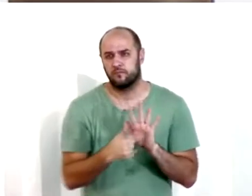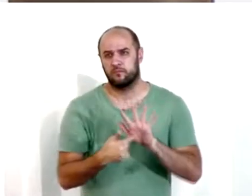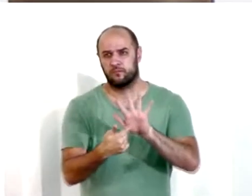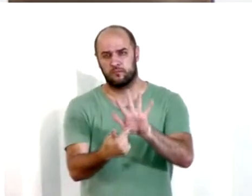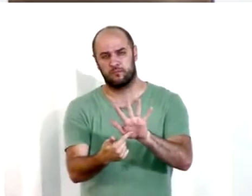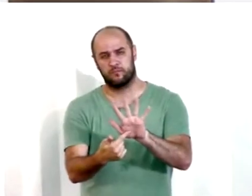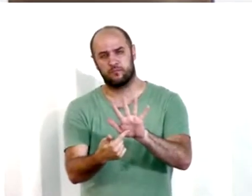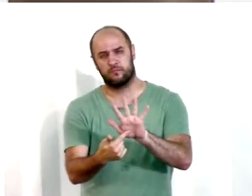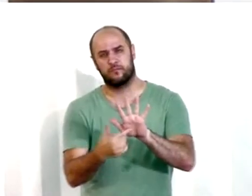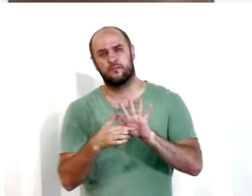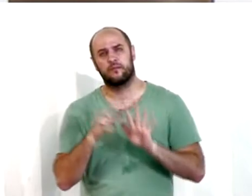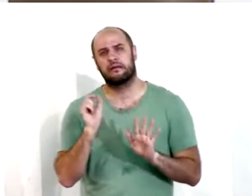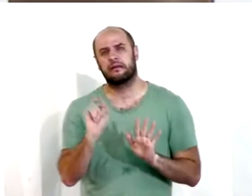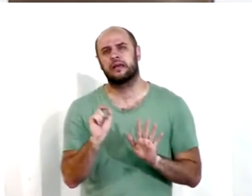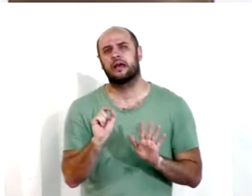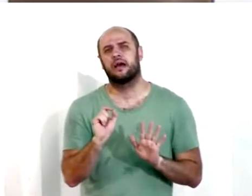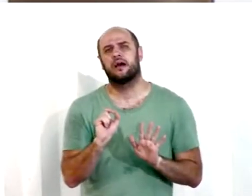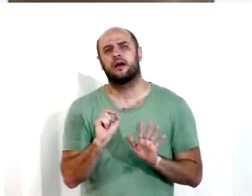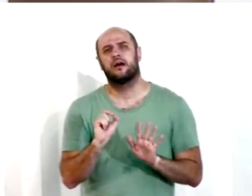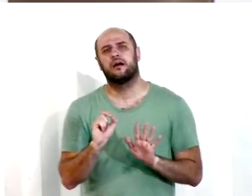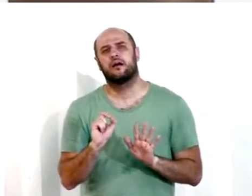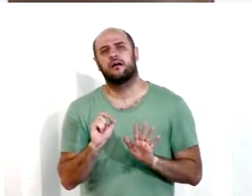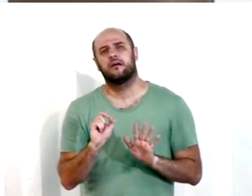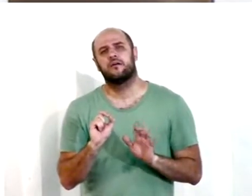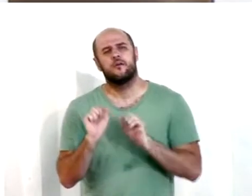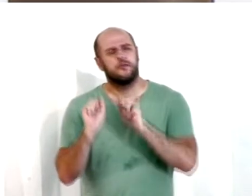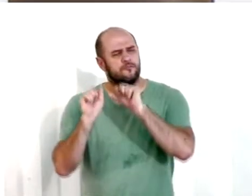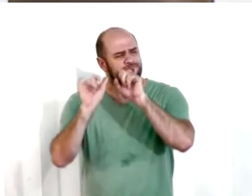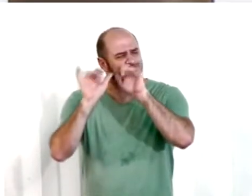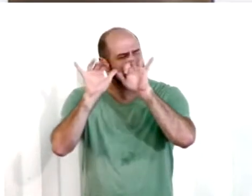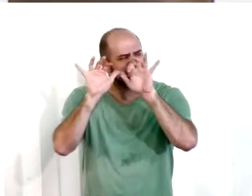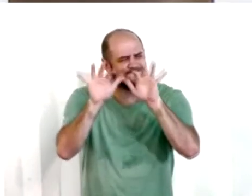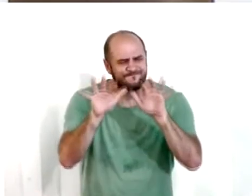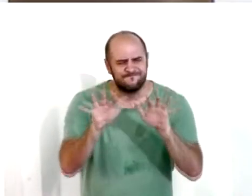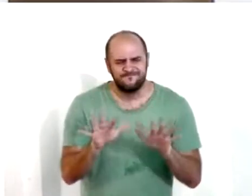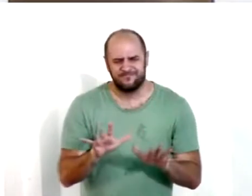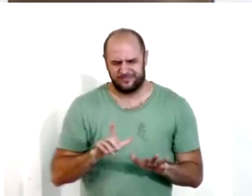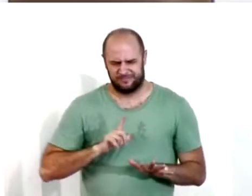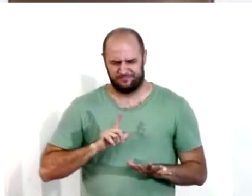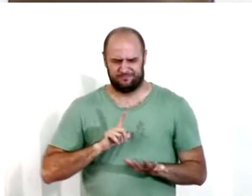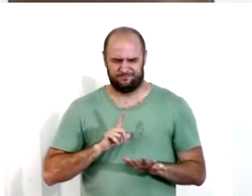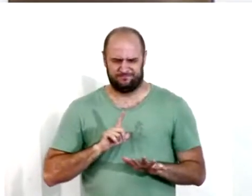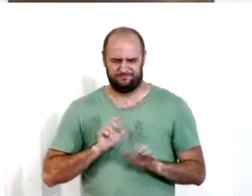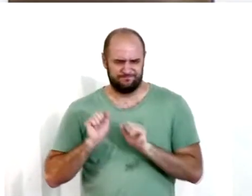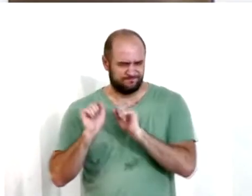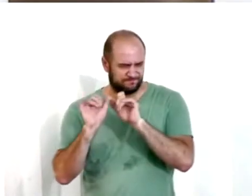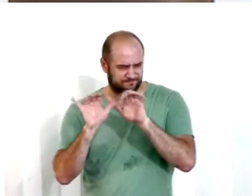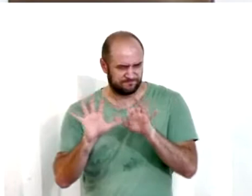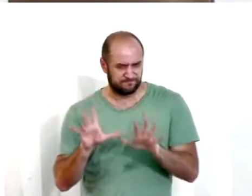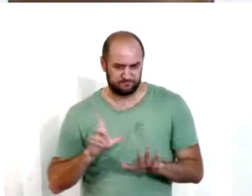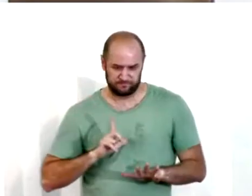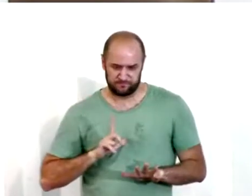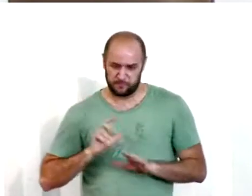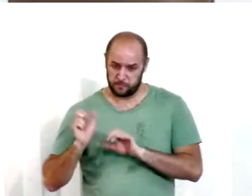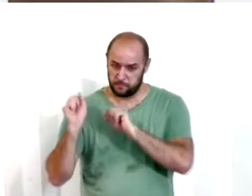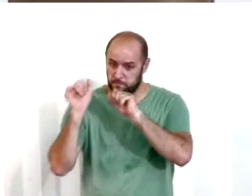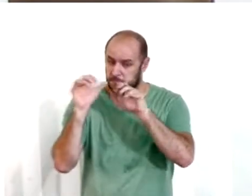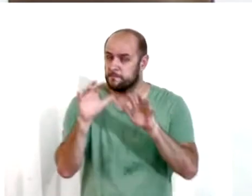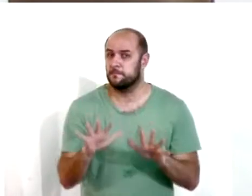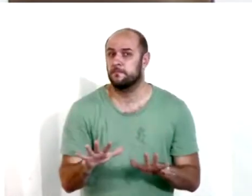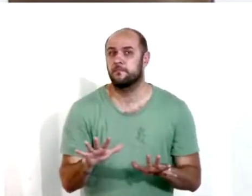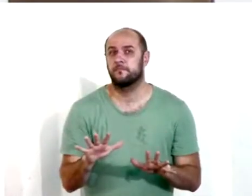apresentar que há uma bênção diante de tudo isso, que é a bênção